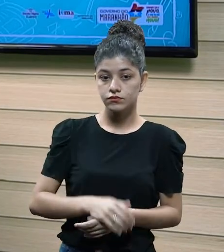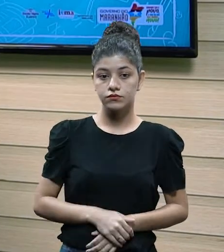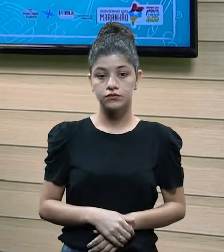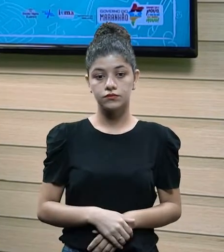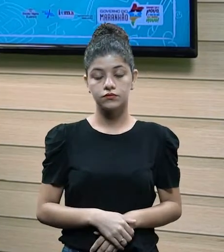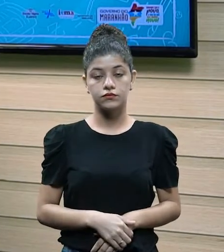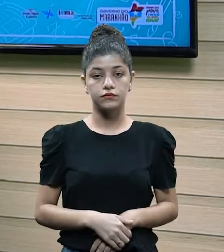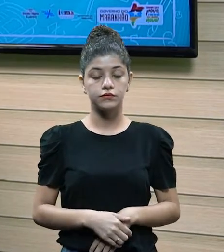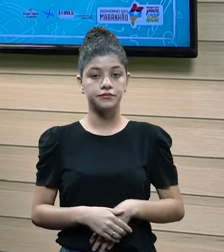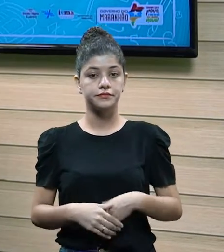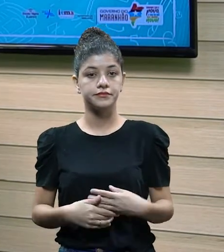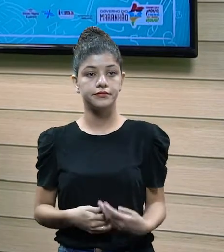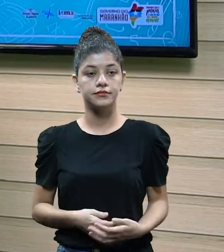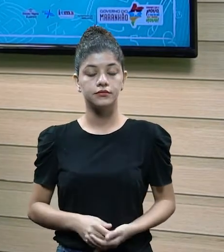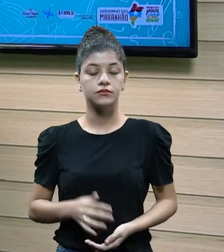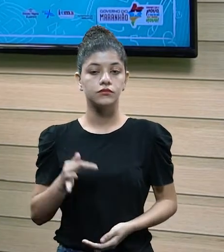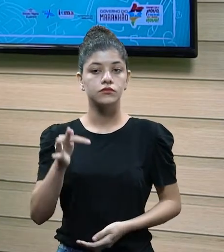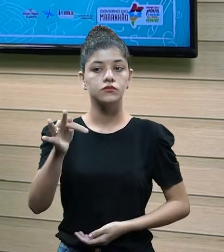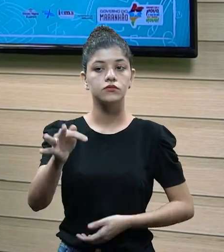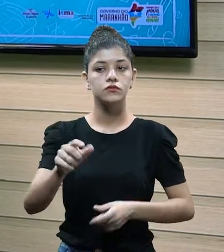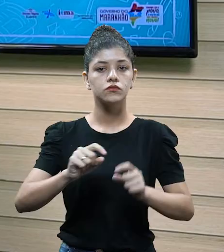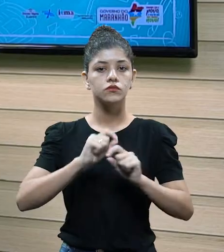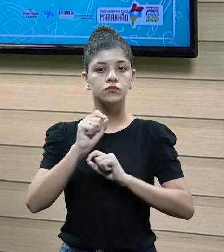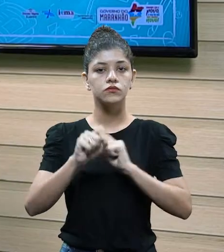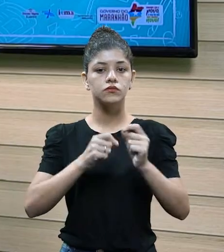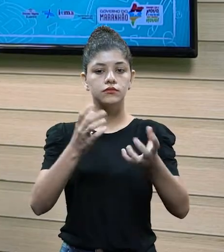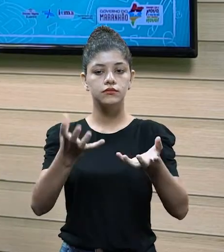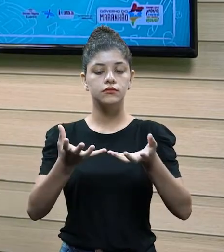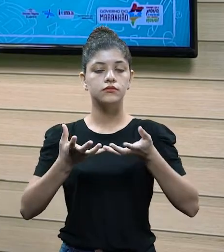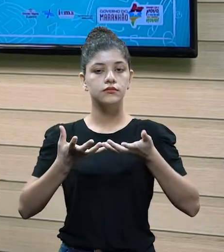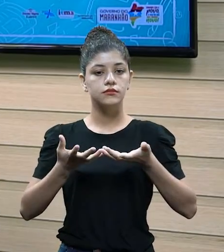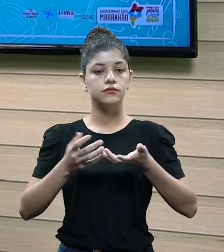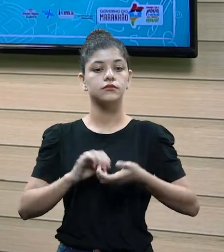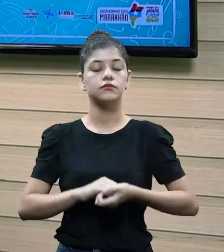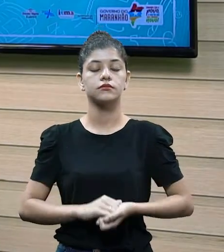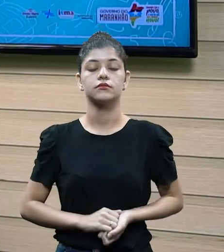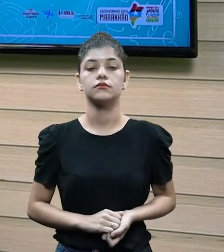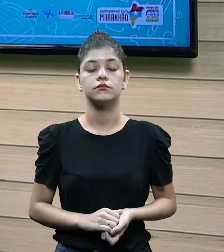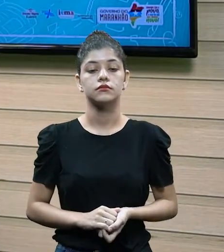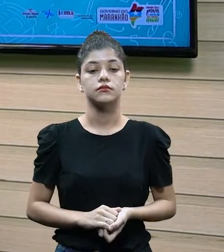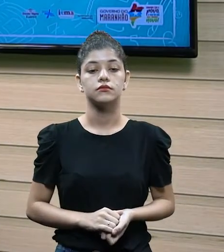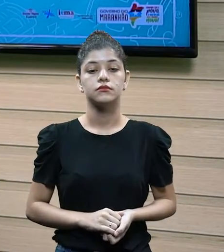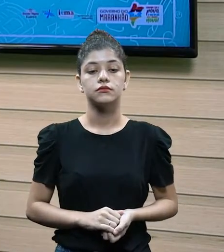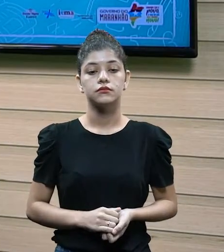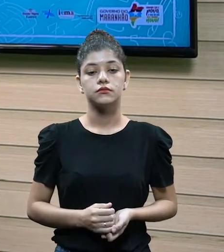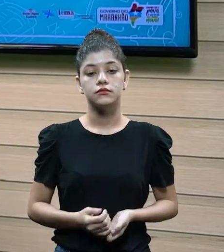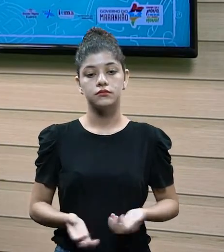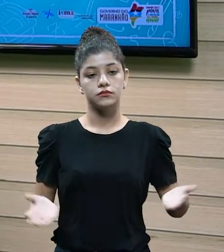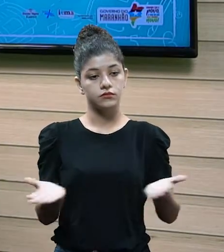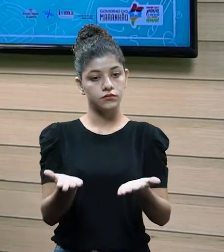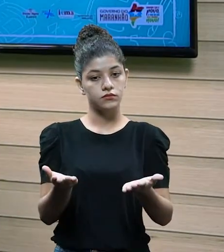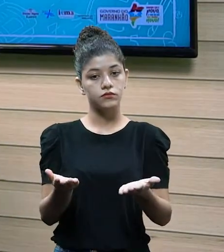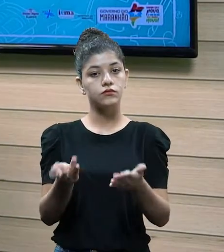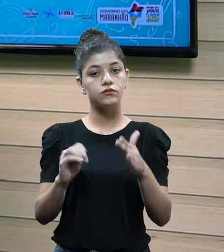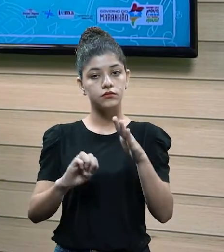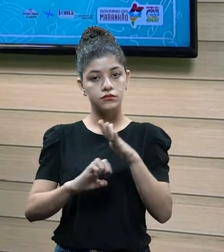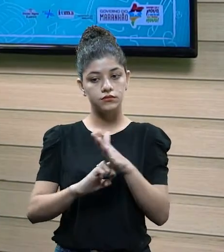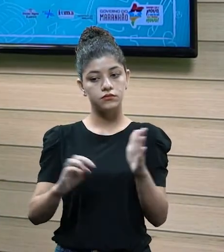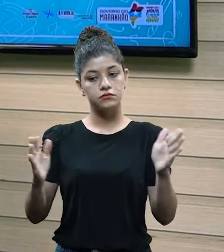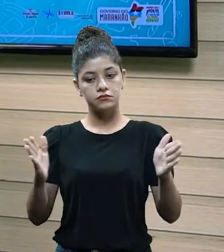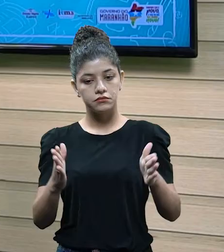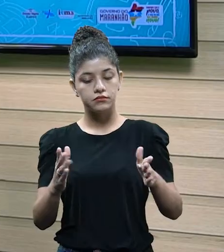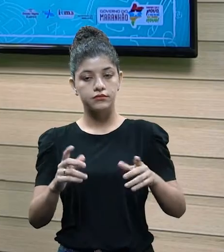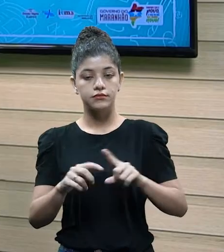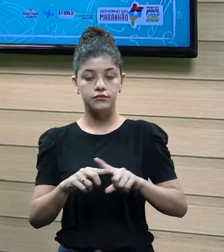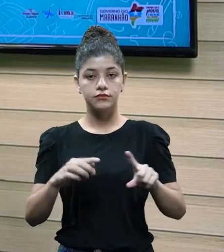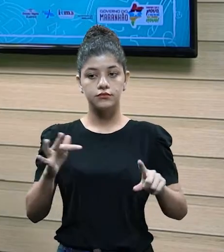frente, aonde a empresa quer chegar. Então, delimita um estado futuro. Eu estou aqui hoje, mas amanhã eu quero o que com a minha